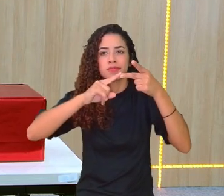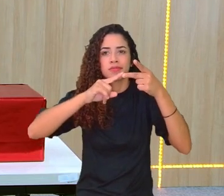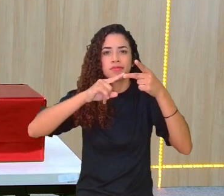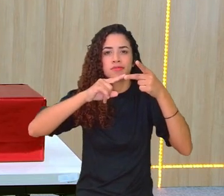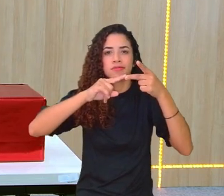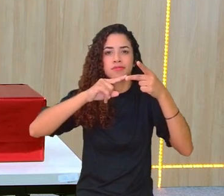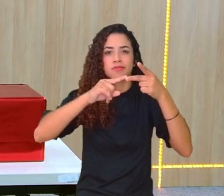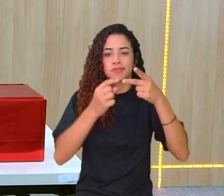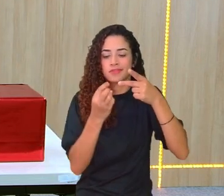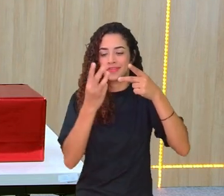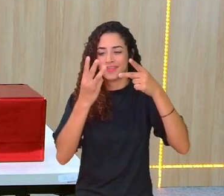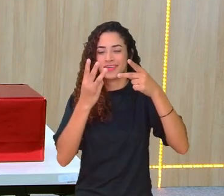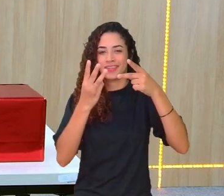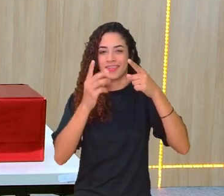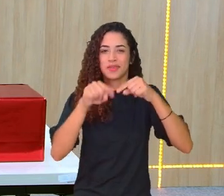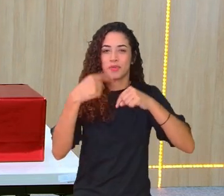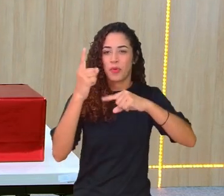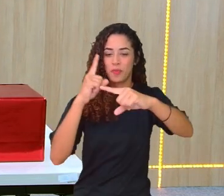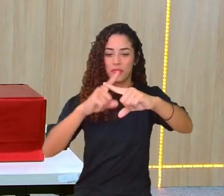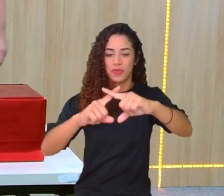multipliquei.